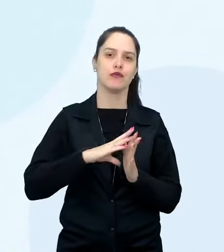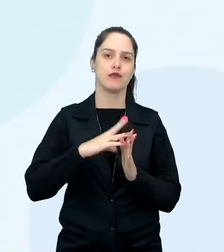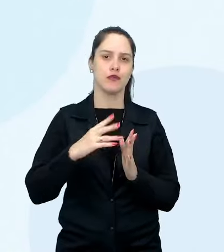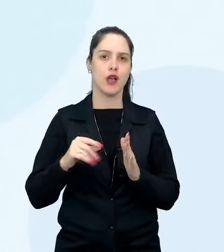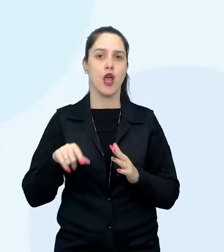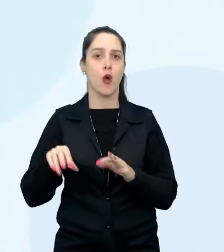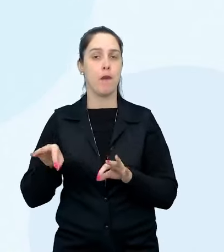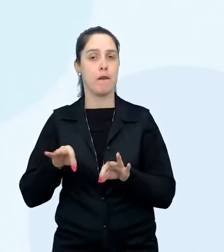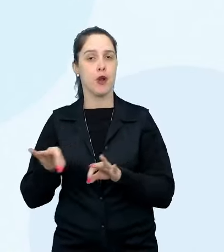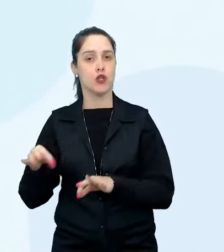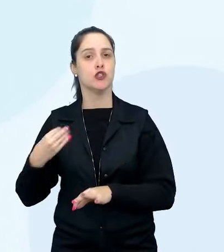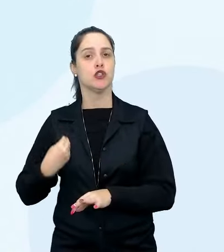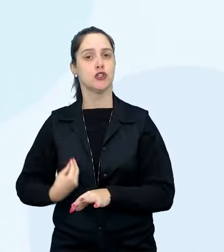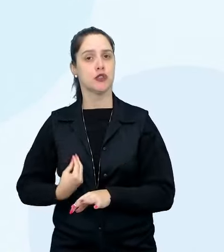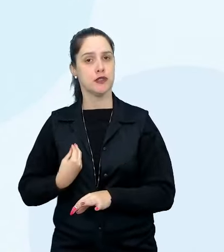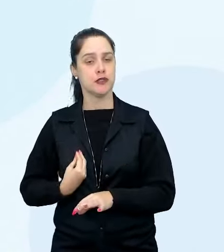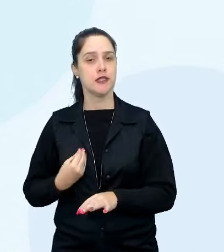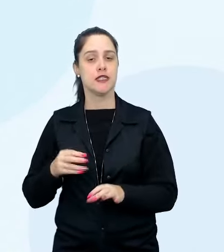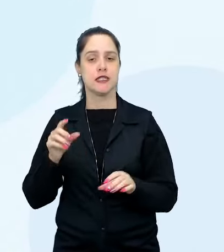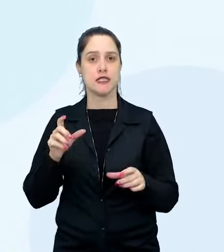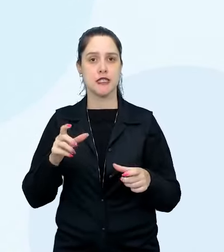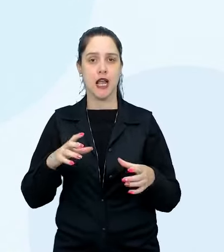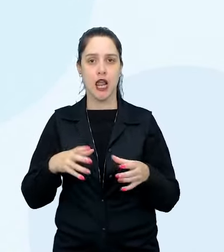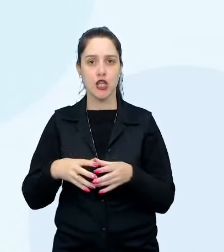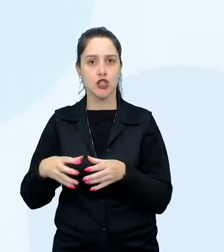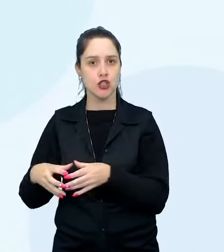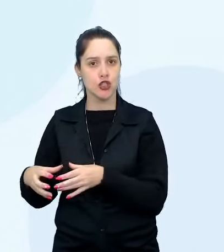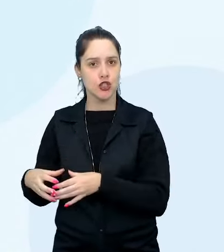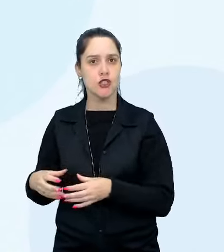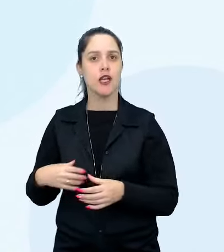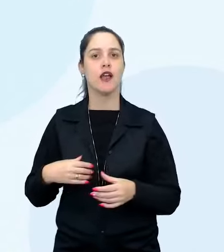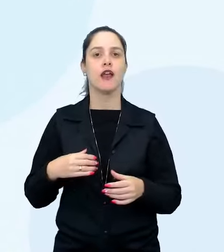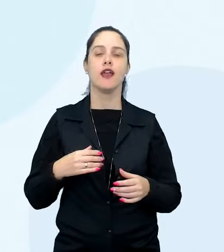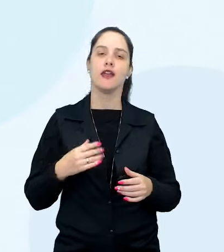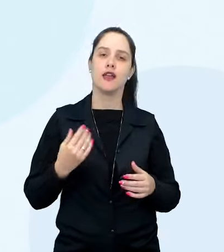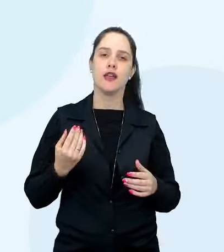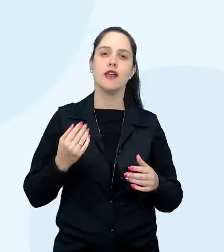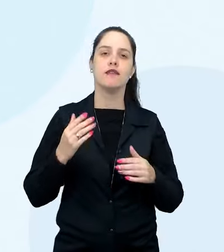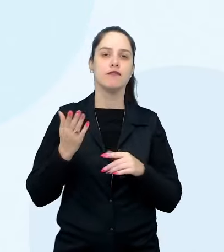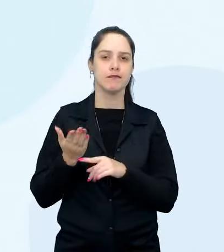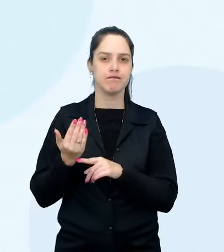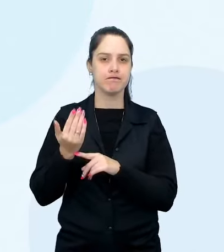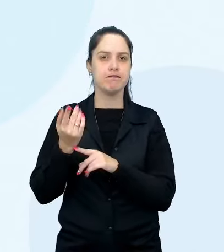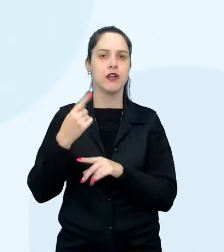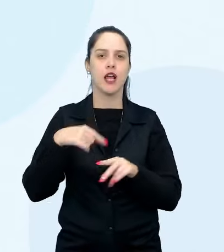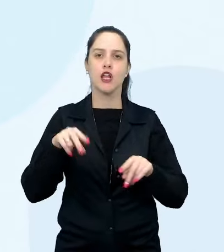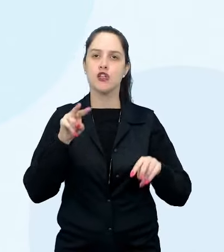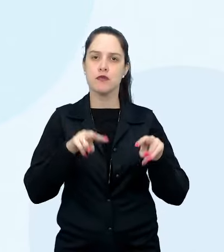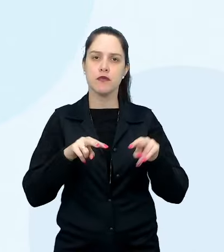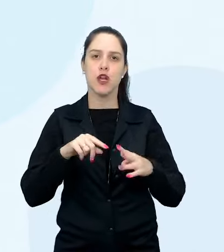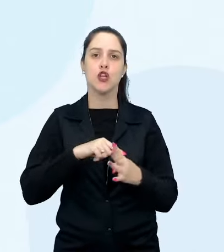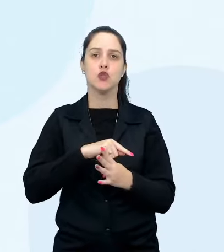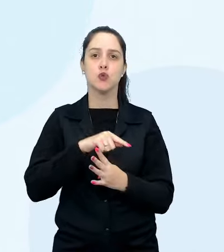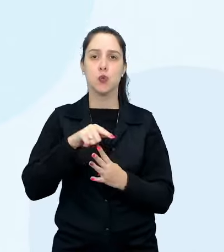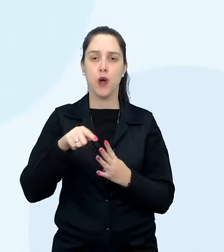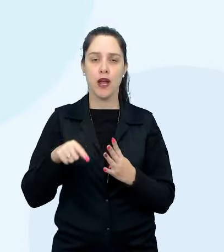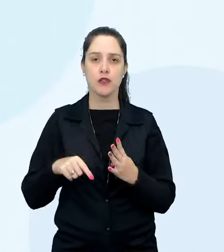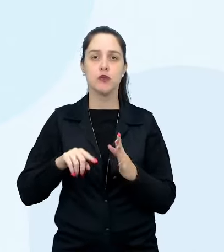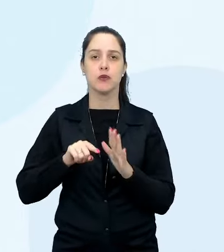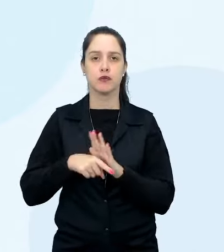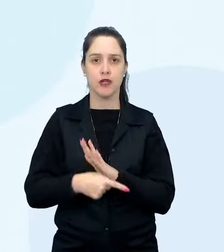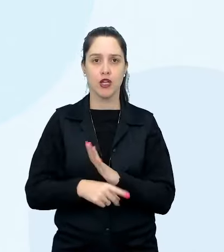de vida, as eletivas, a tecnologia, e aí a gente vai ter as 4 unidades